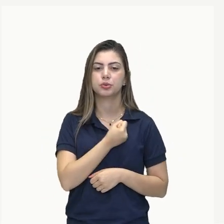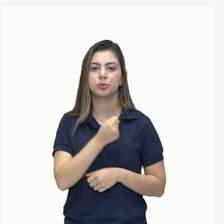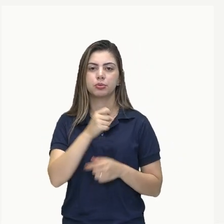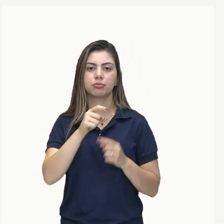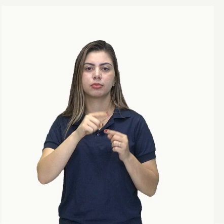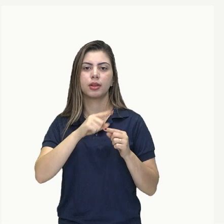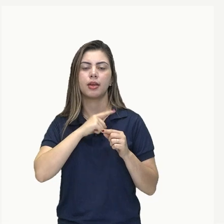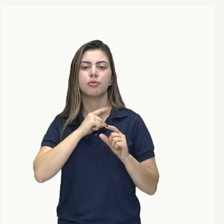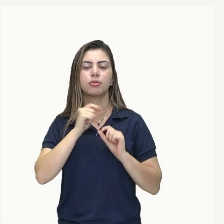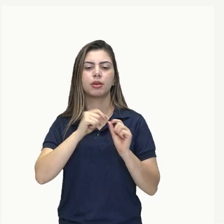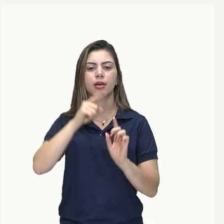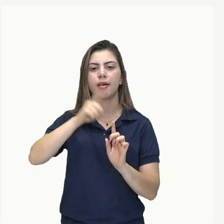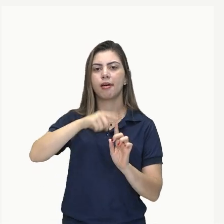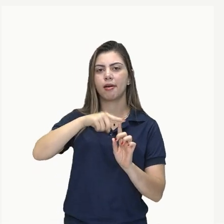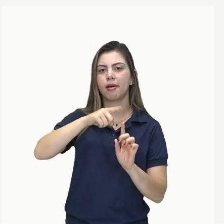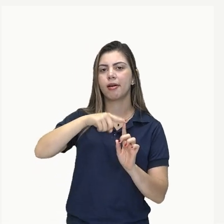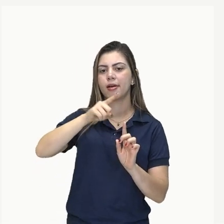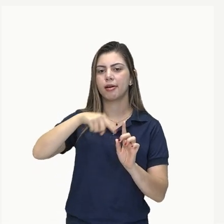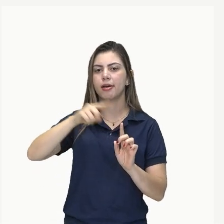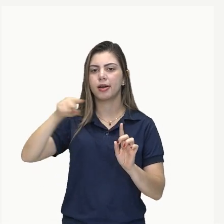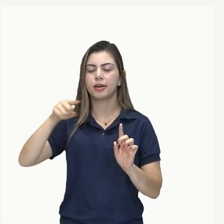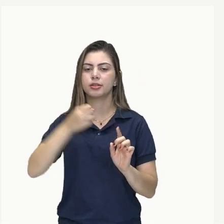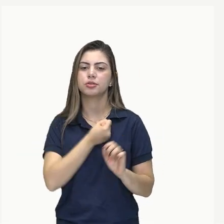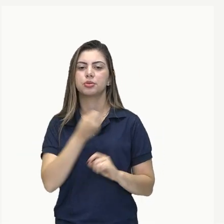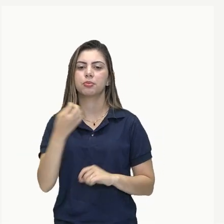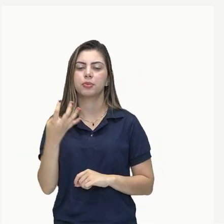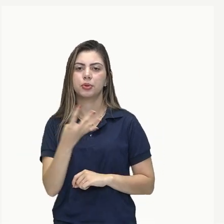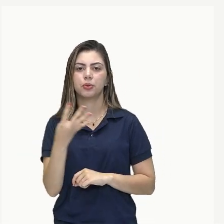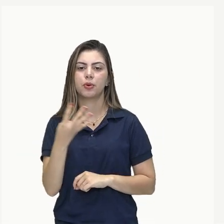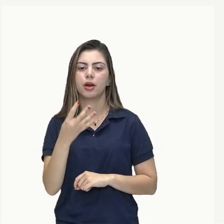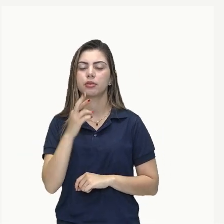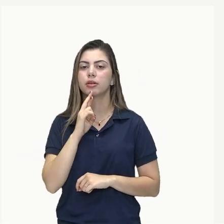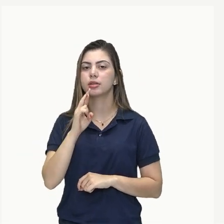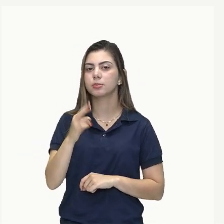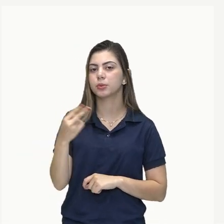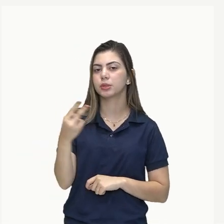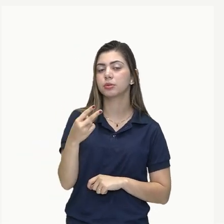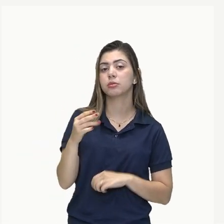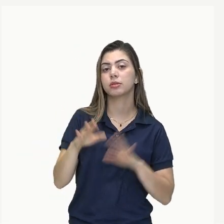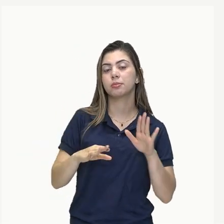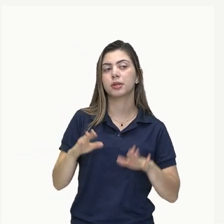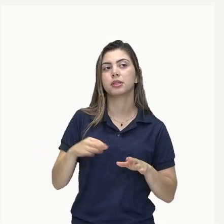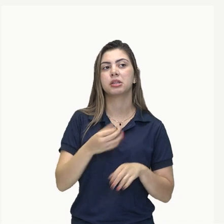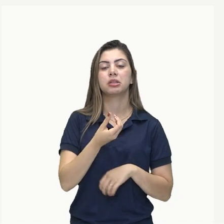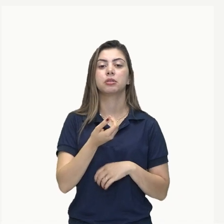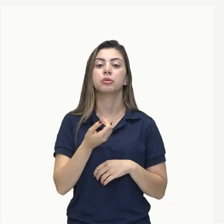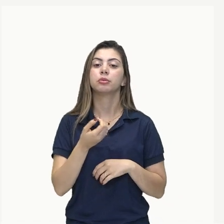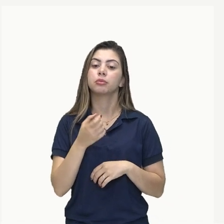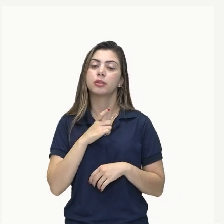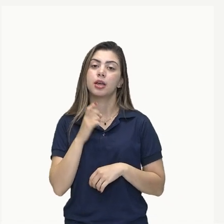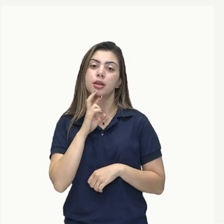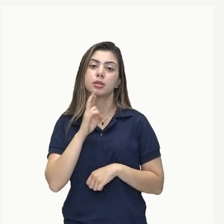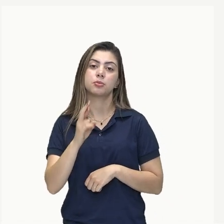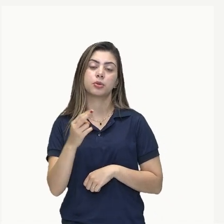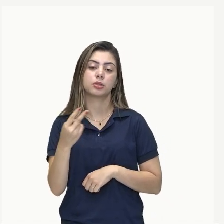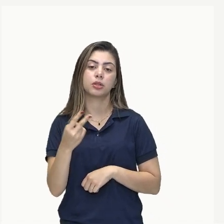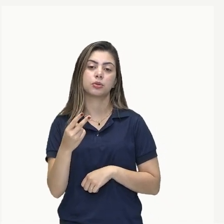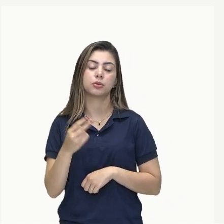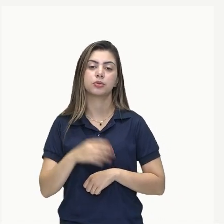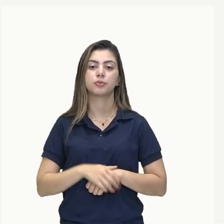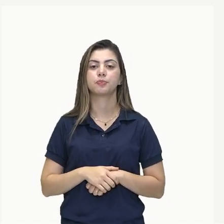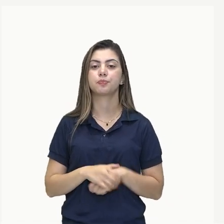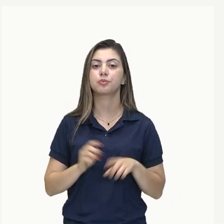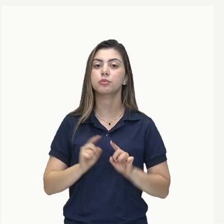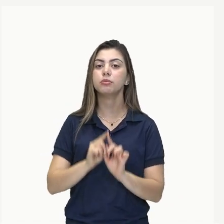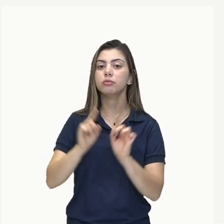ele é igual a 2, né? Dependendo da série que a gente tiver, ele é igual a 2. Mas quando a gente